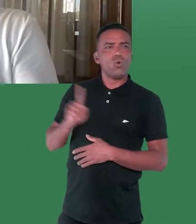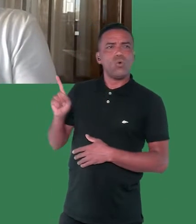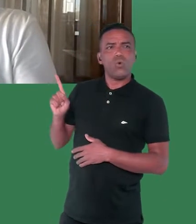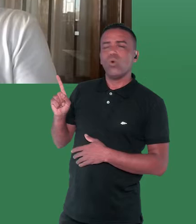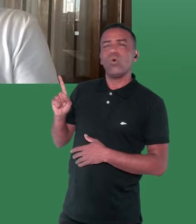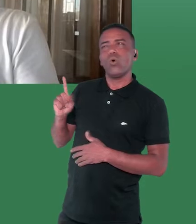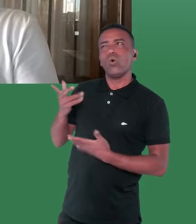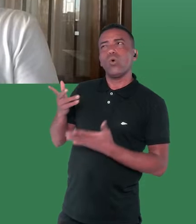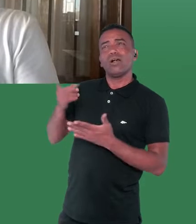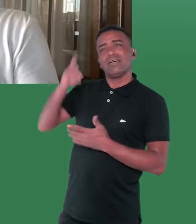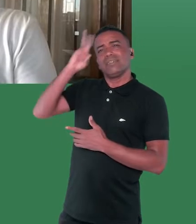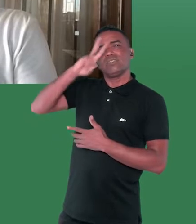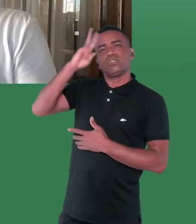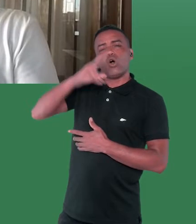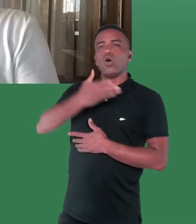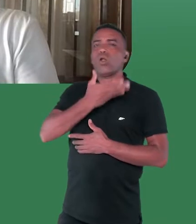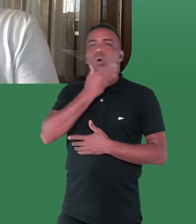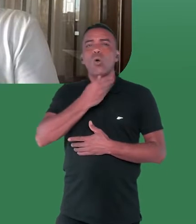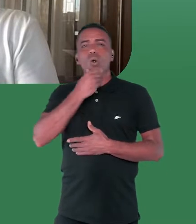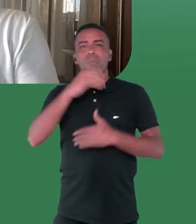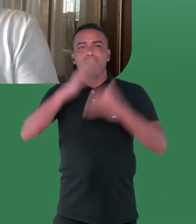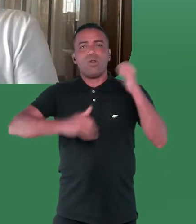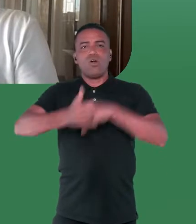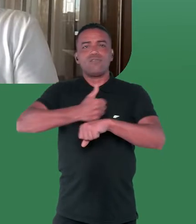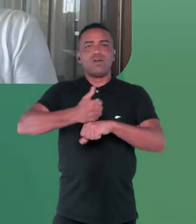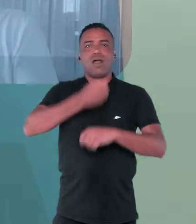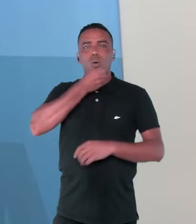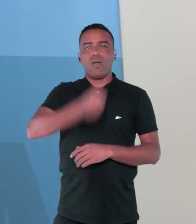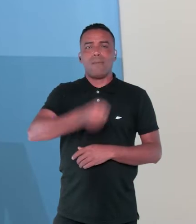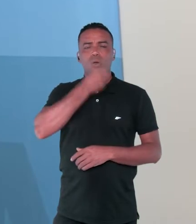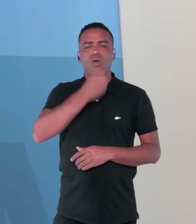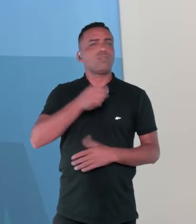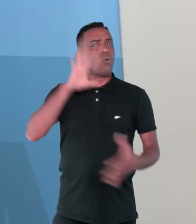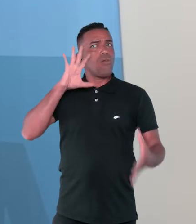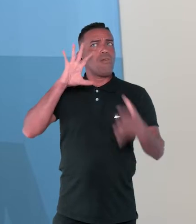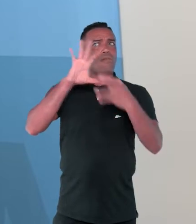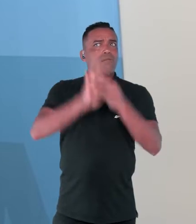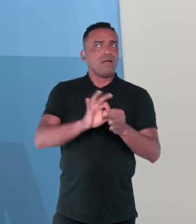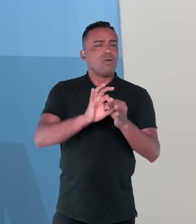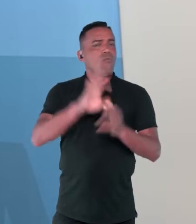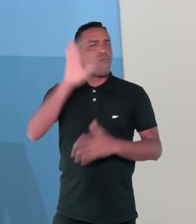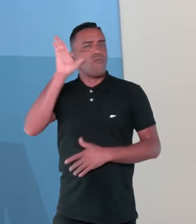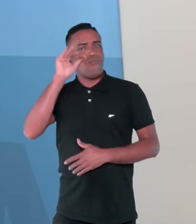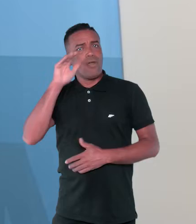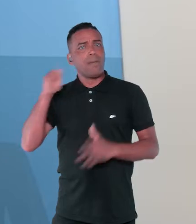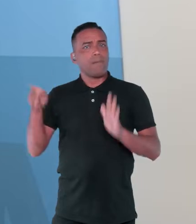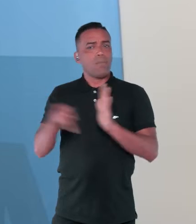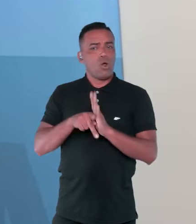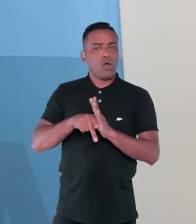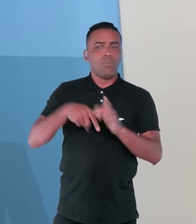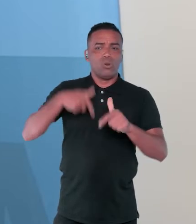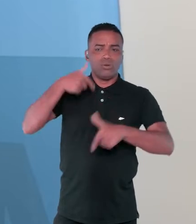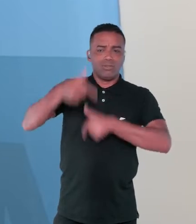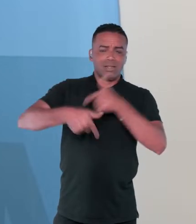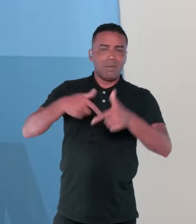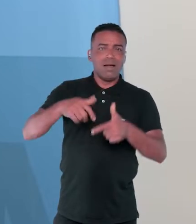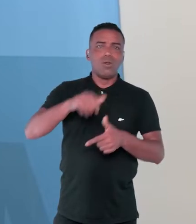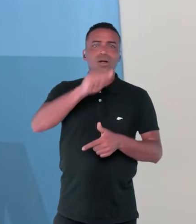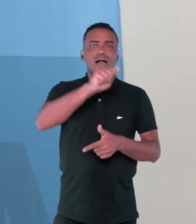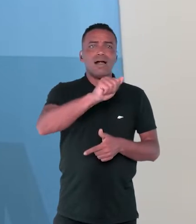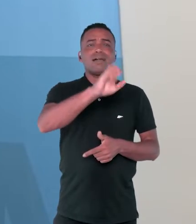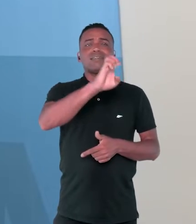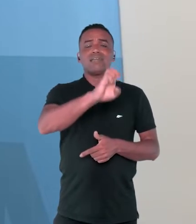de um repórter, né? Qual que é a ligação assim, que você vê entre esse trabalho de assessorista e o